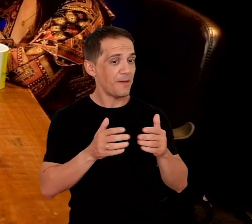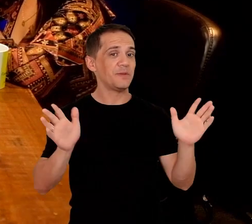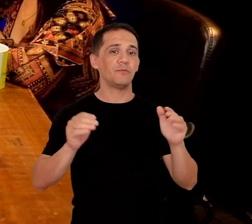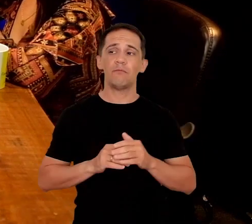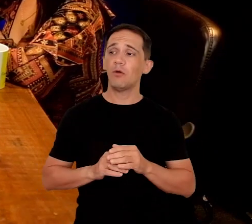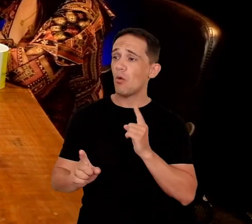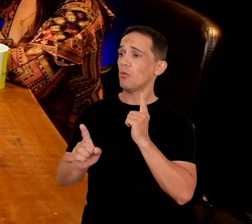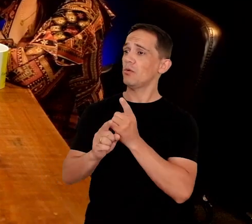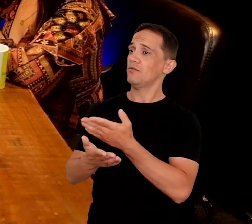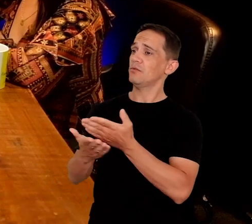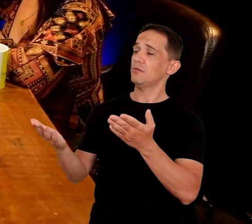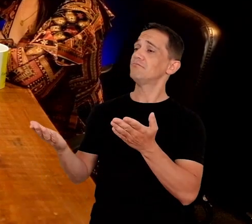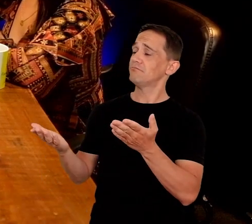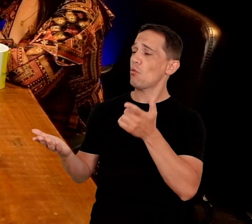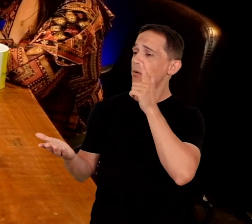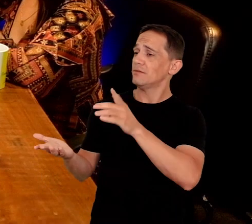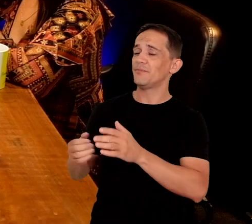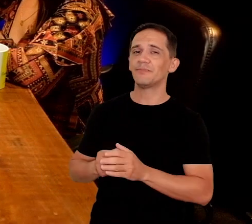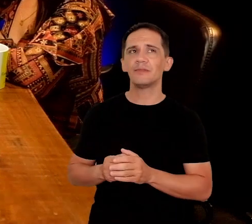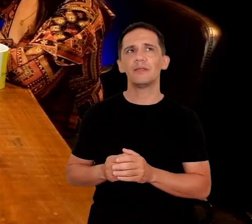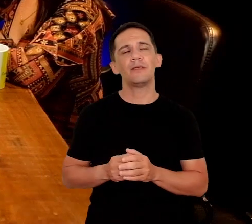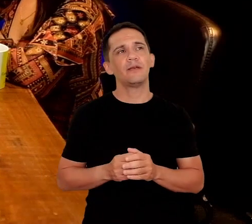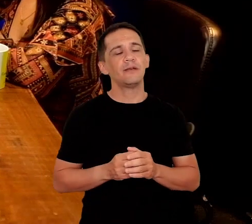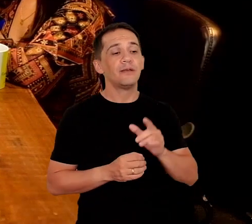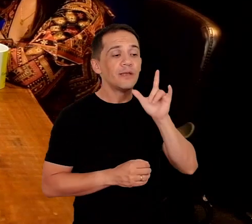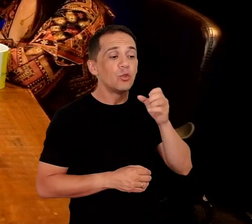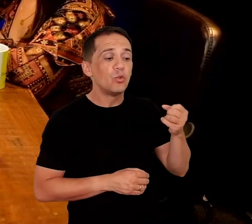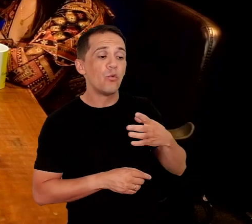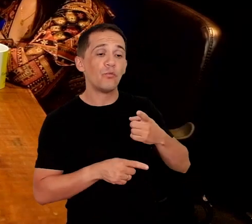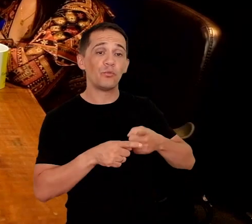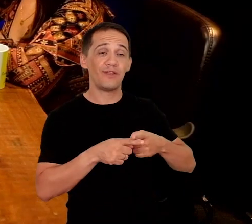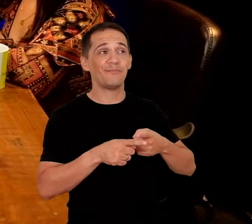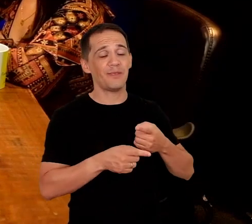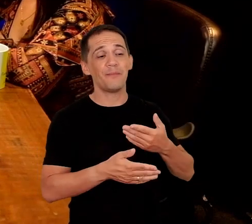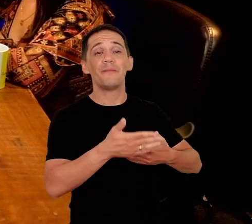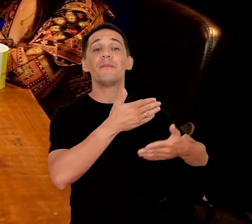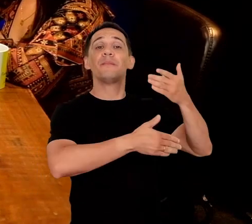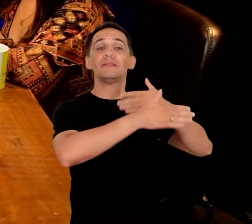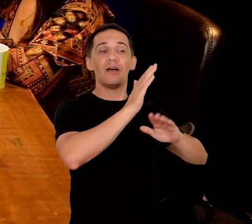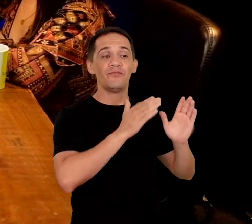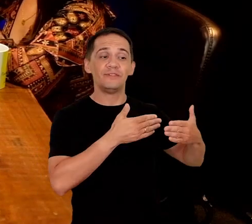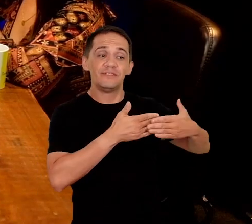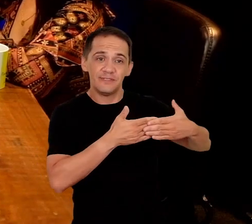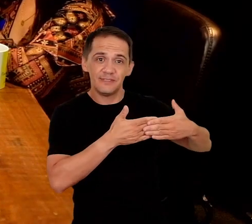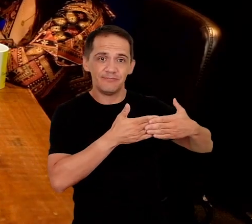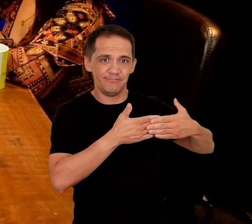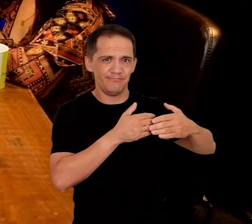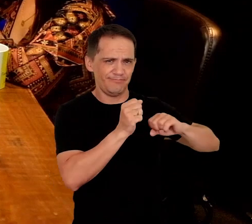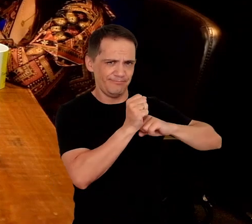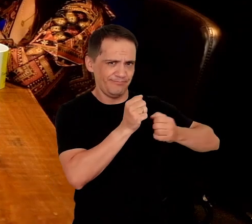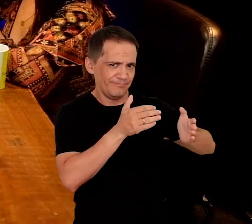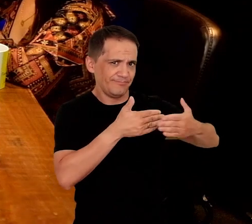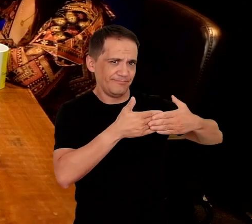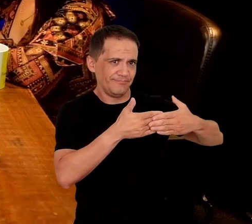não, né, A gente novinho, assim, no sentido que a gente abriu. Antes era fechado, né? Era fechado. Mas aham. já tem, acho que... Não tem um ano. E por que era Não fechado? Tem um